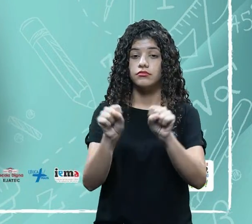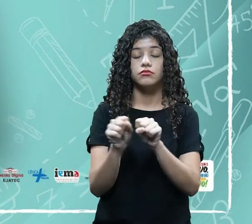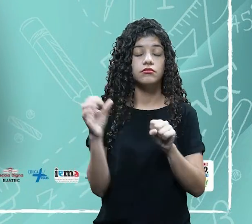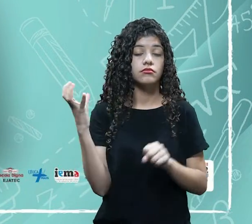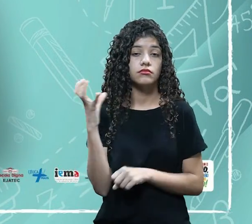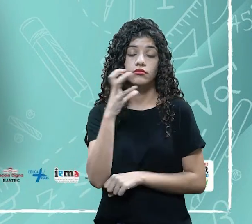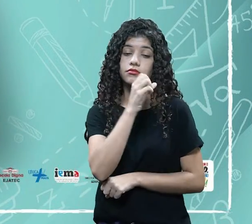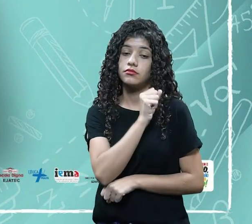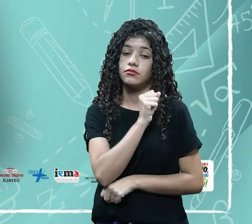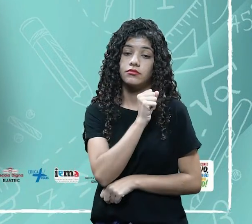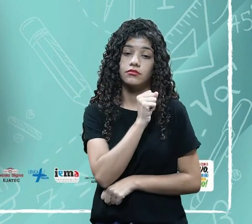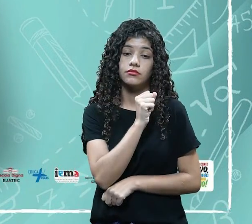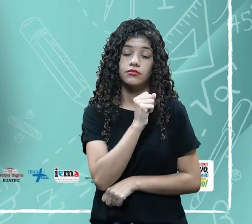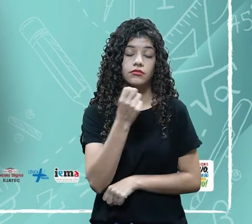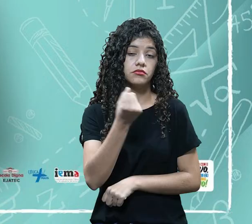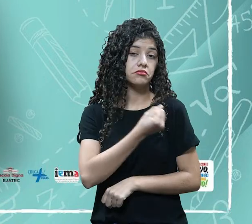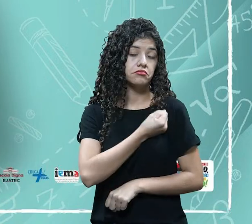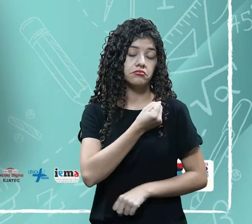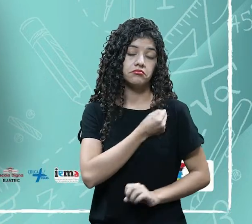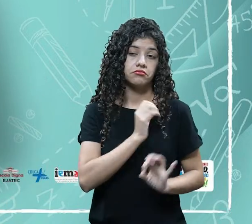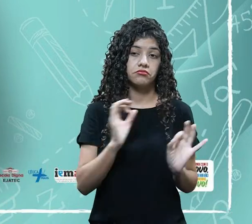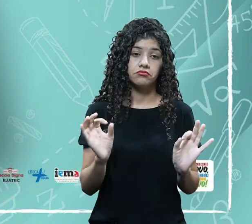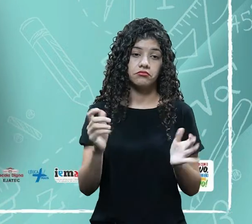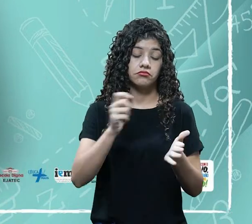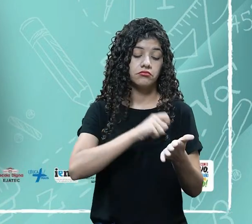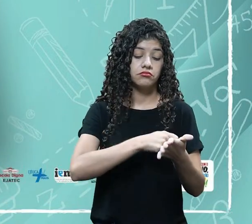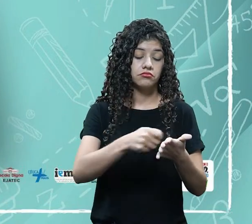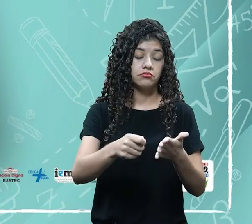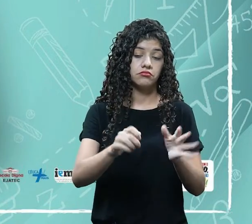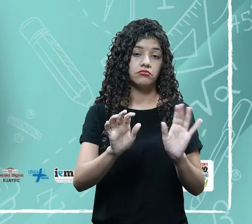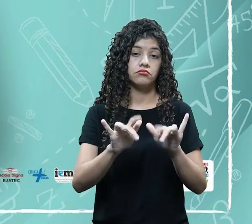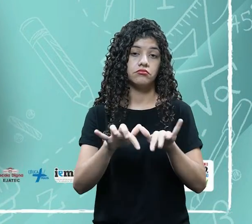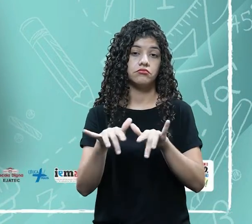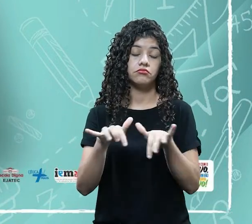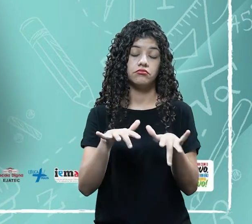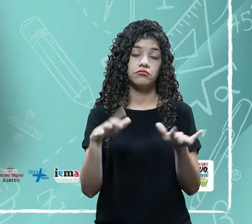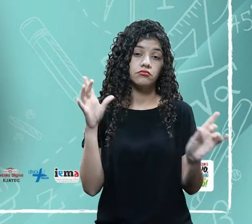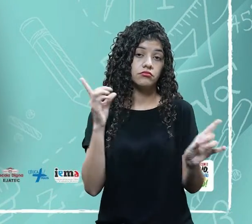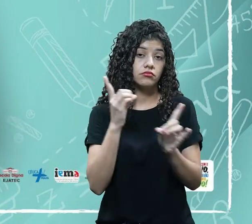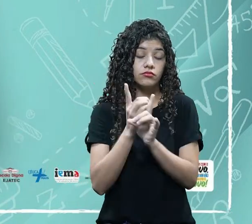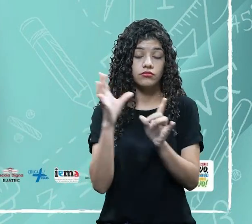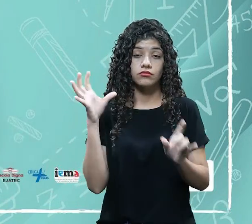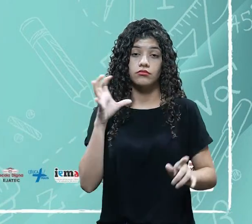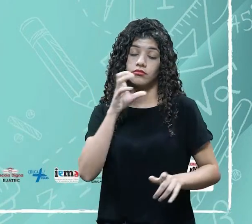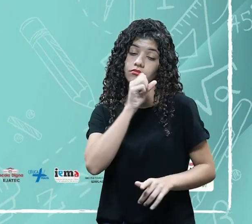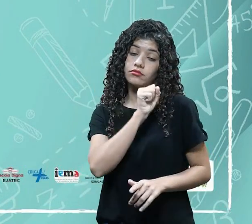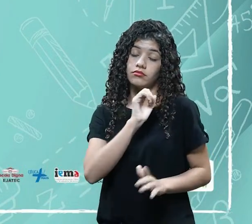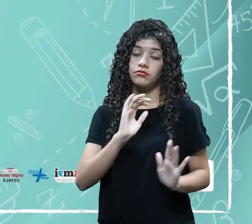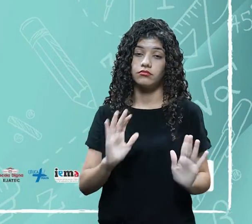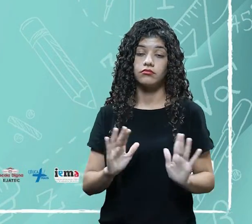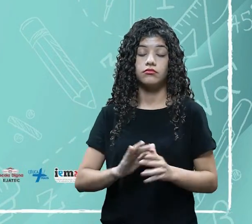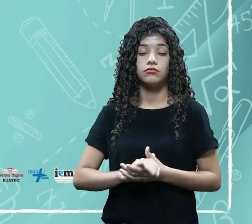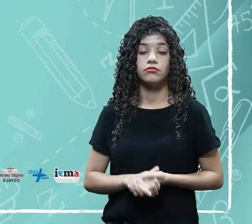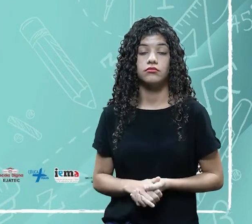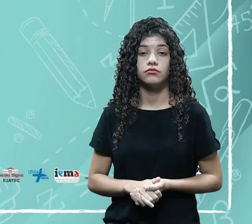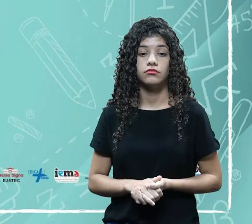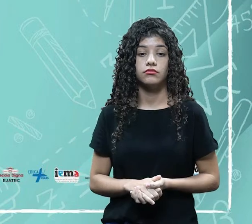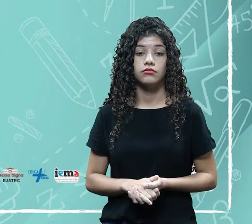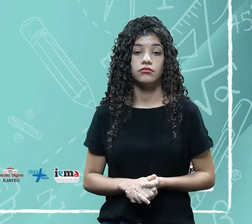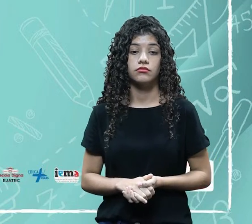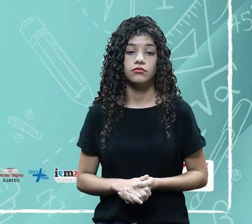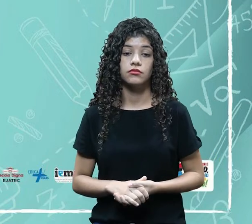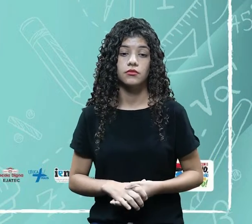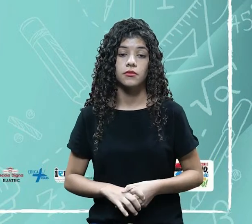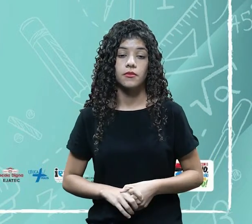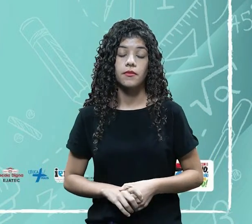sistema informatizado, eu apenas pego a numeração, o registro, né? A numeração do registro. Coloco lá a numeração do registro